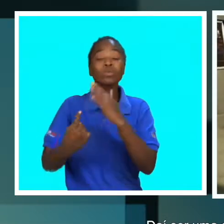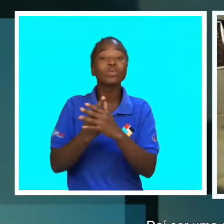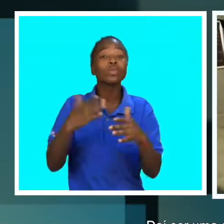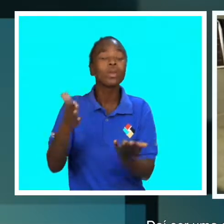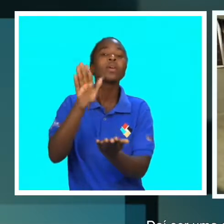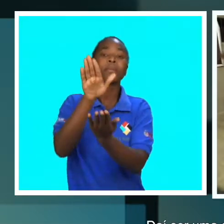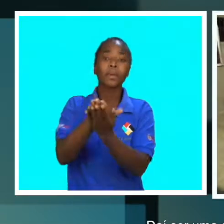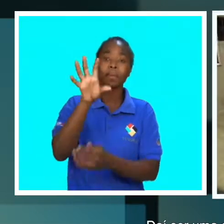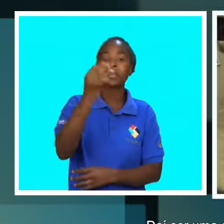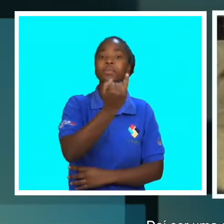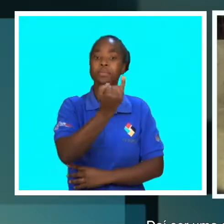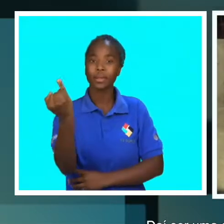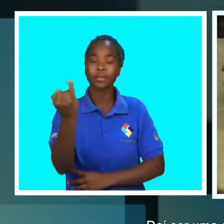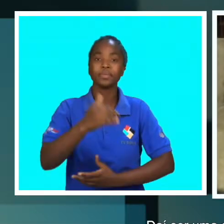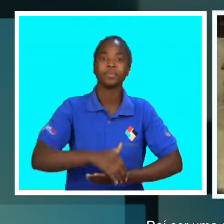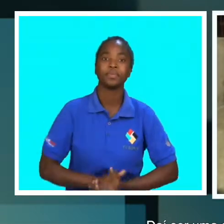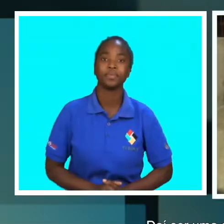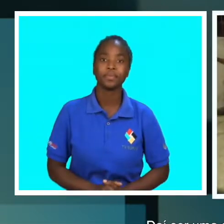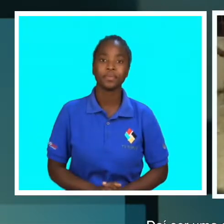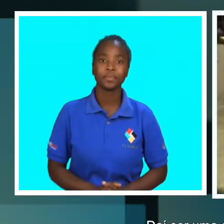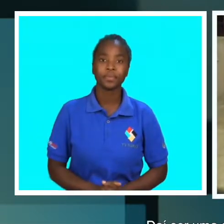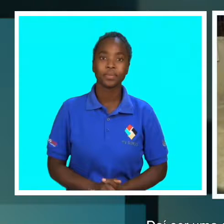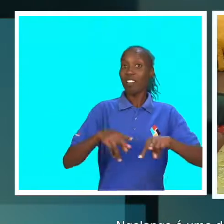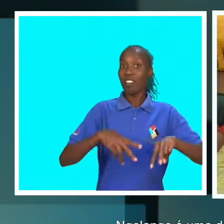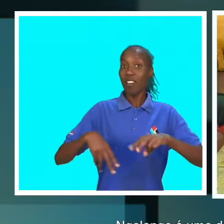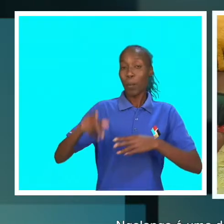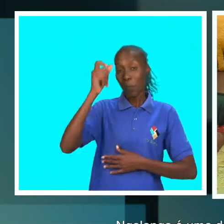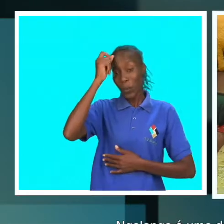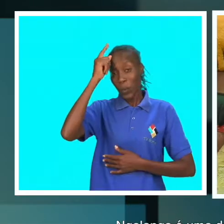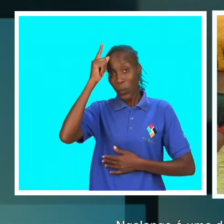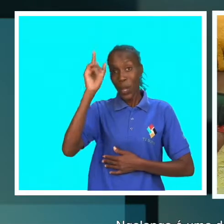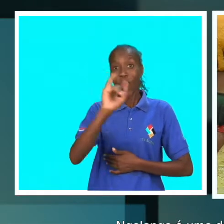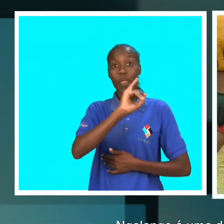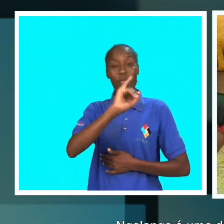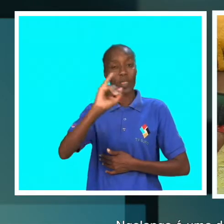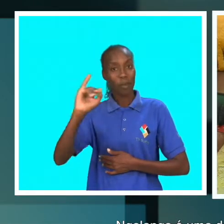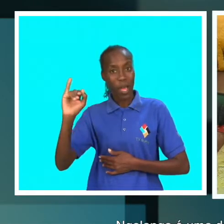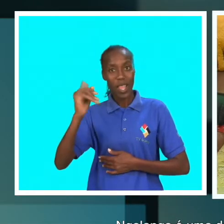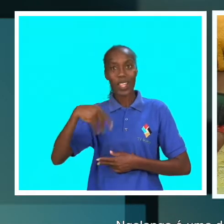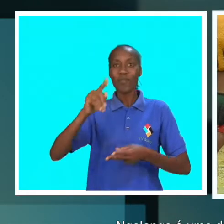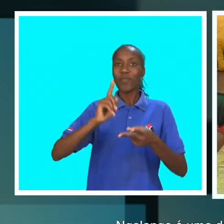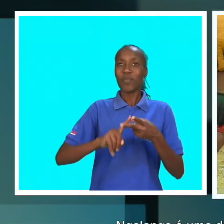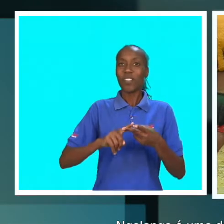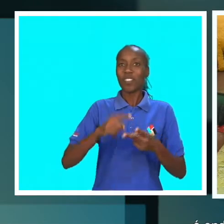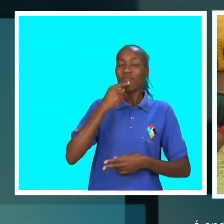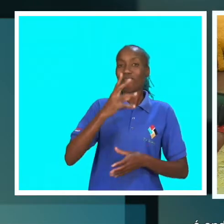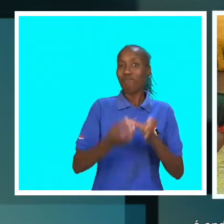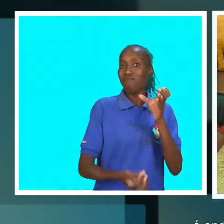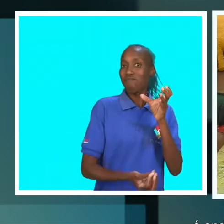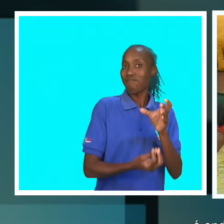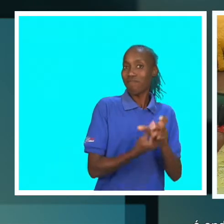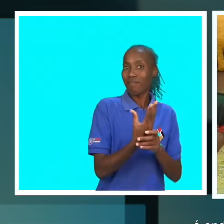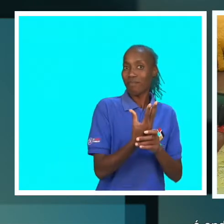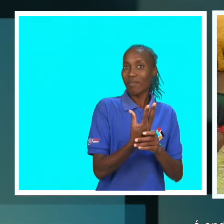Daí ser uma dança muito praticada em Imban. Galanga é uma dança originada na província de Imban.